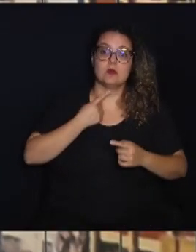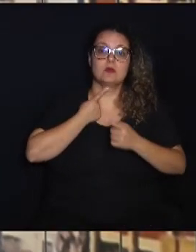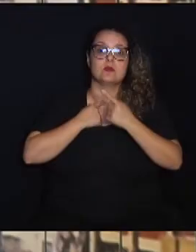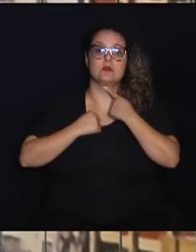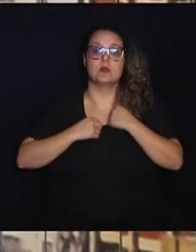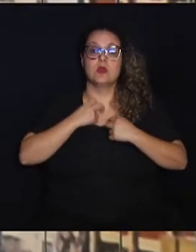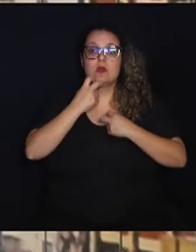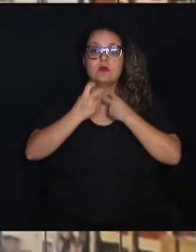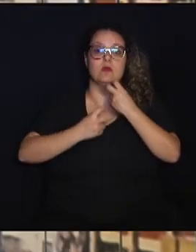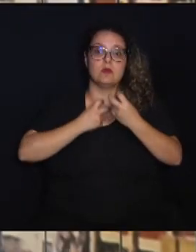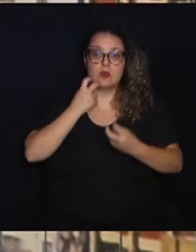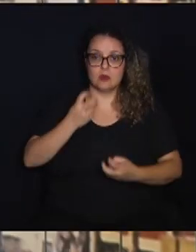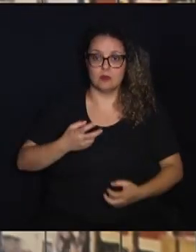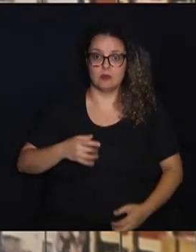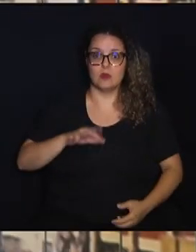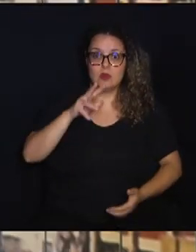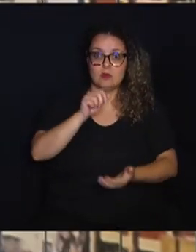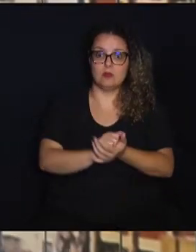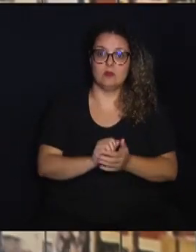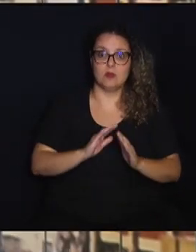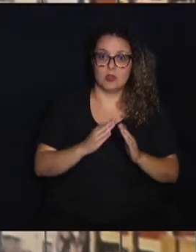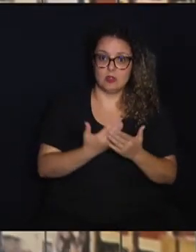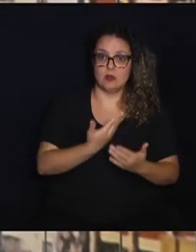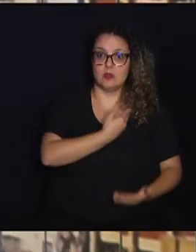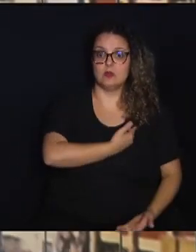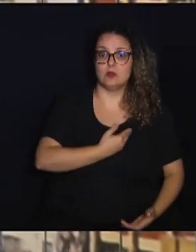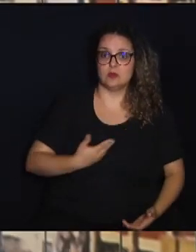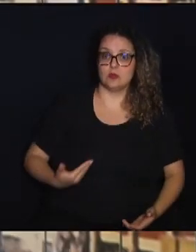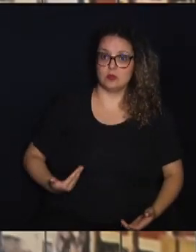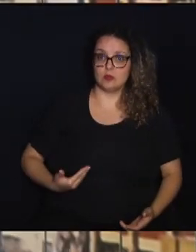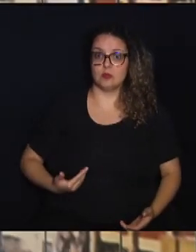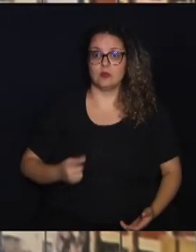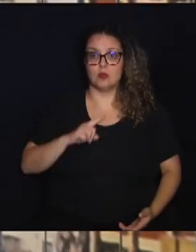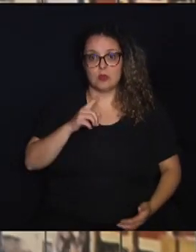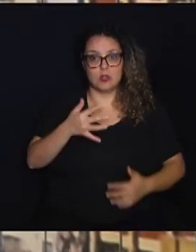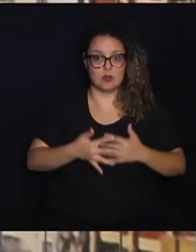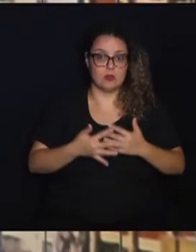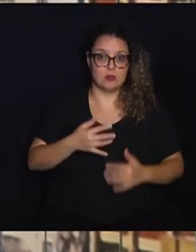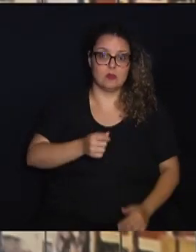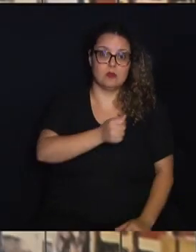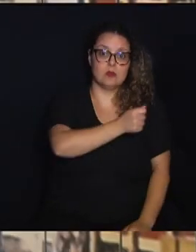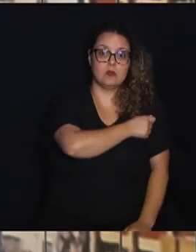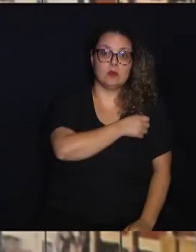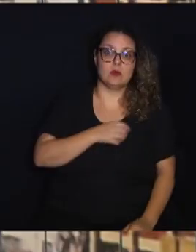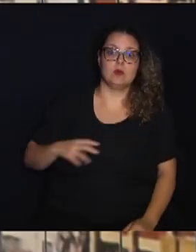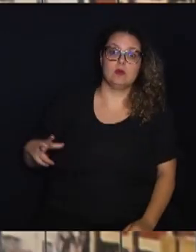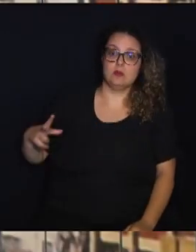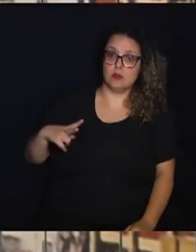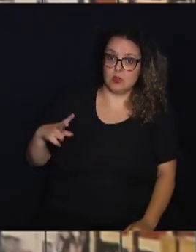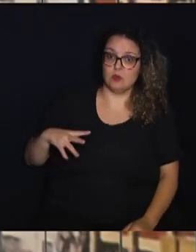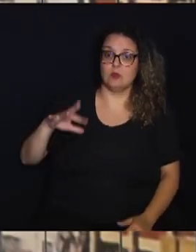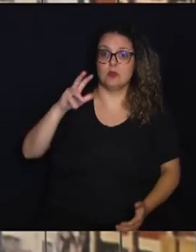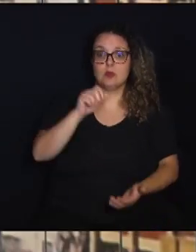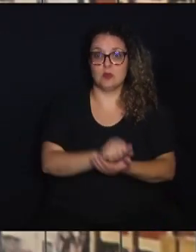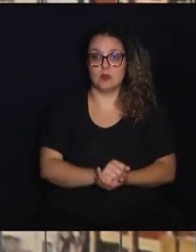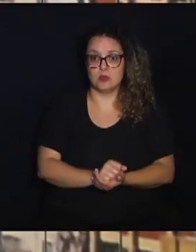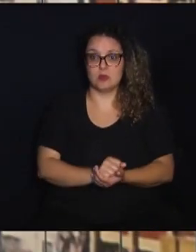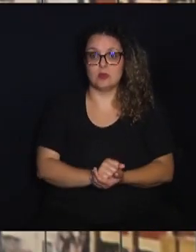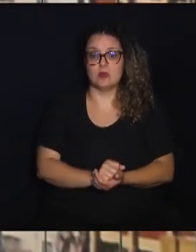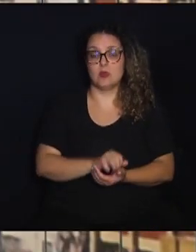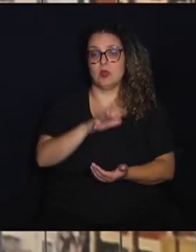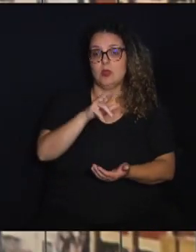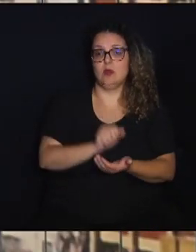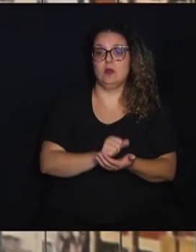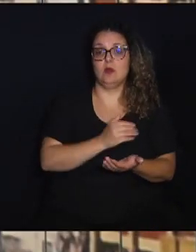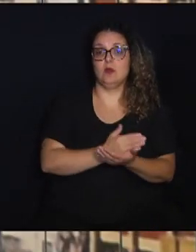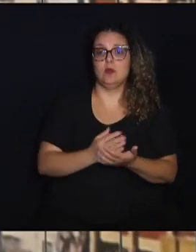que estão matriculados em escolas públicas, o que não impede de alunos da rede particular de se inscreverem. As matrículas